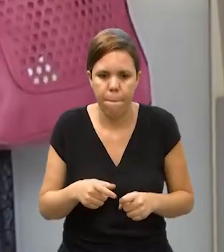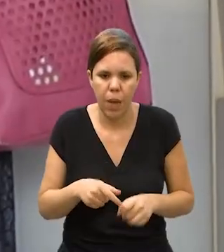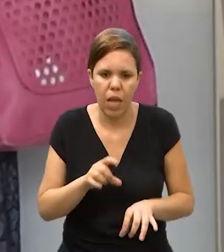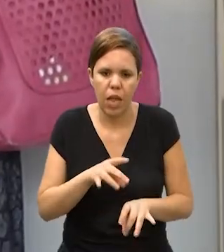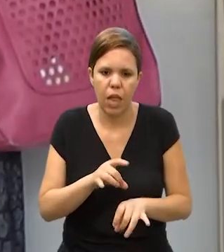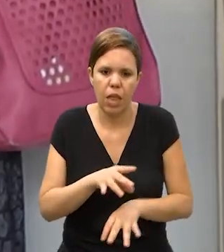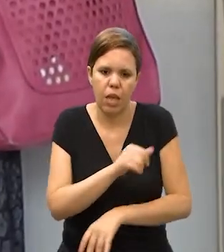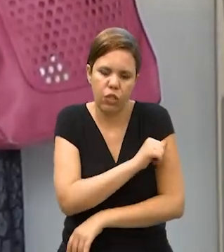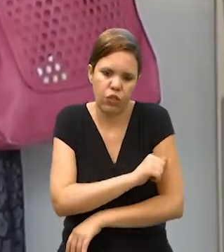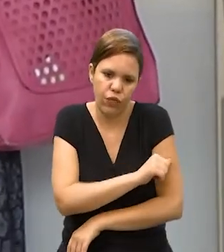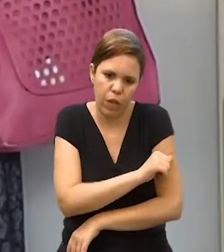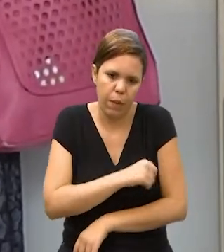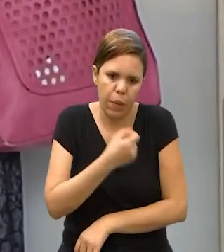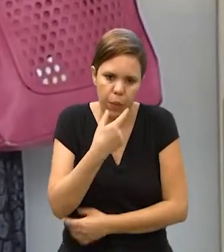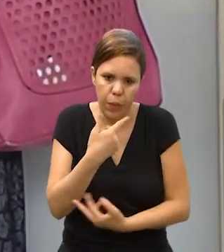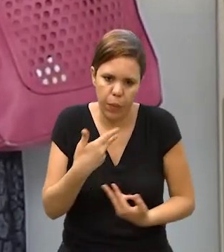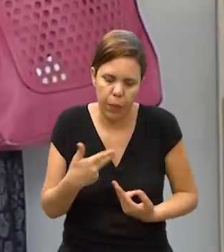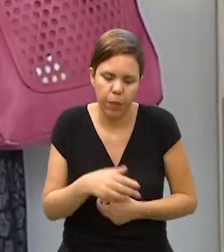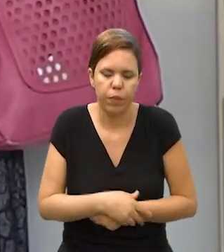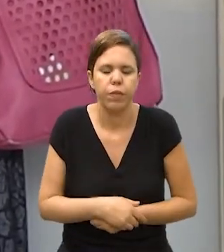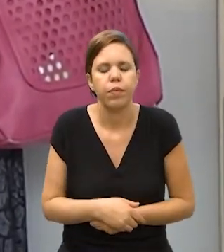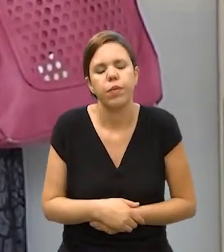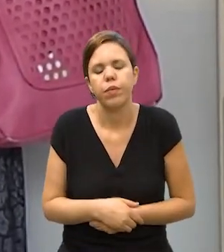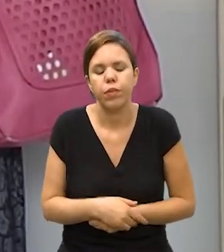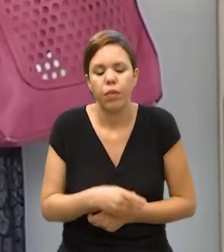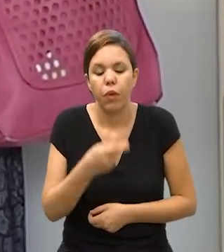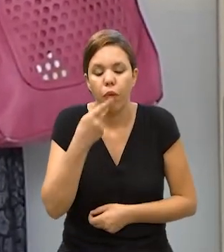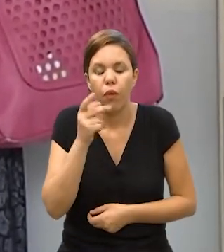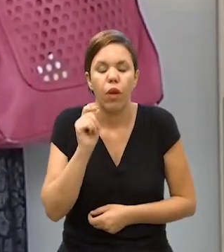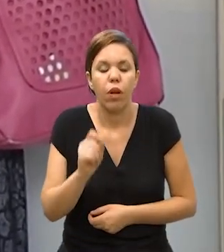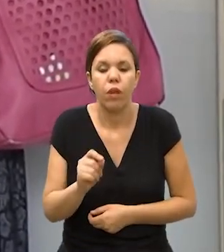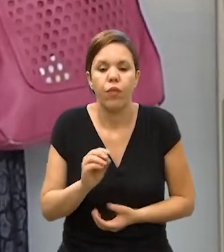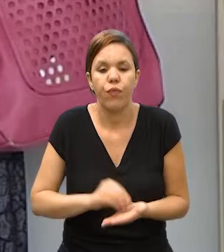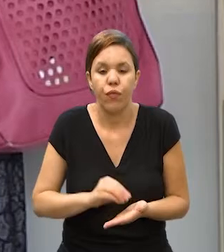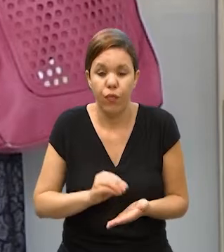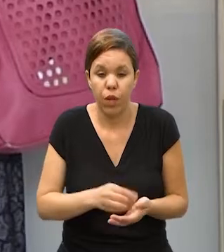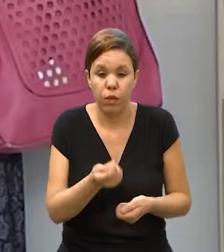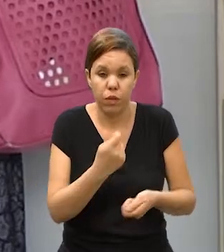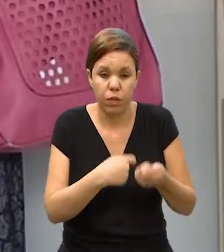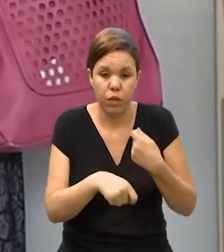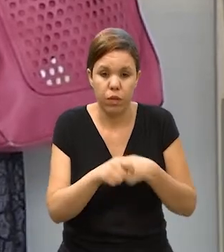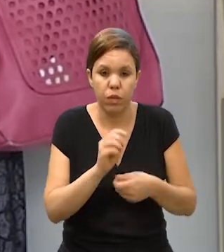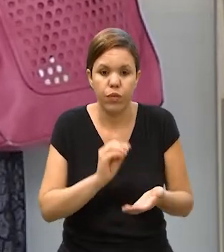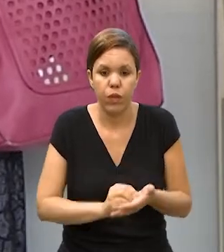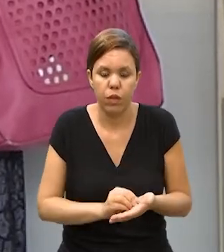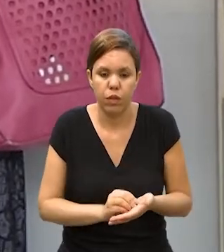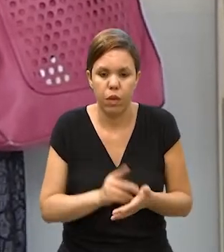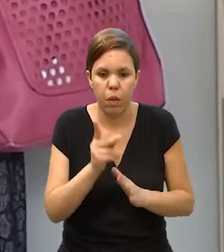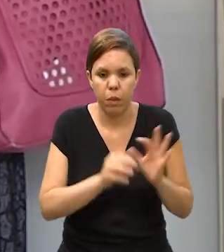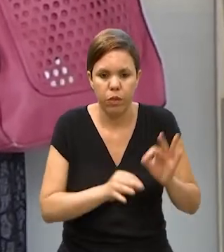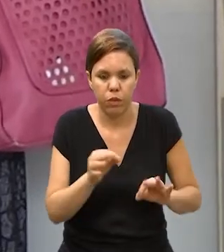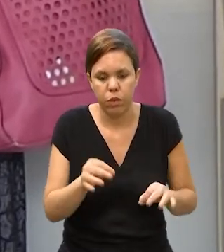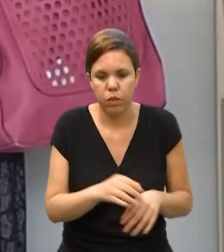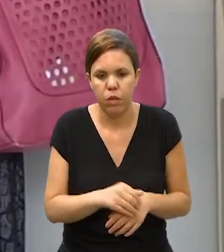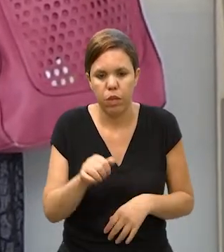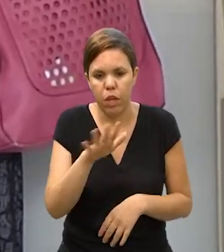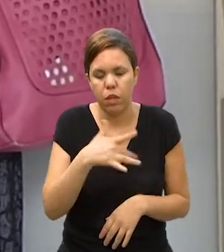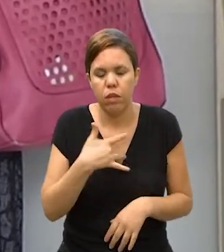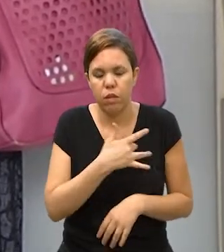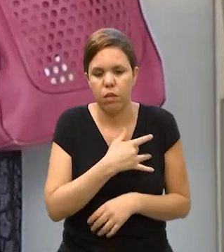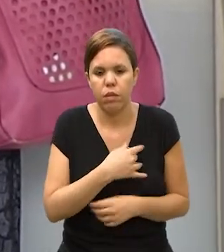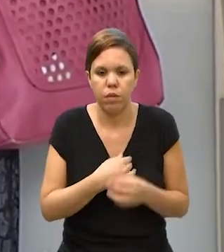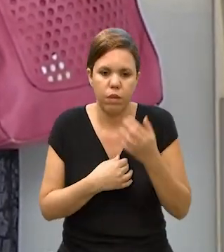técnico de enfermagem, que são os medicamentos, né? Então, eu falo assim, falta gestão, falta planejamento na área da saúde,